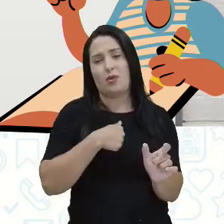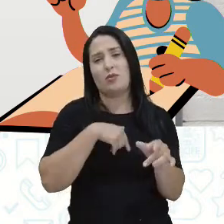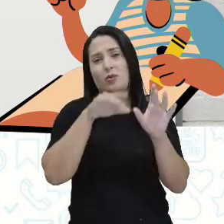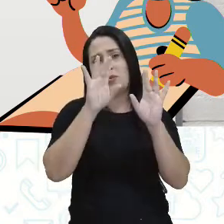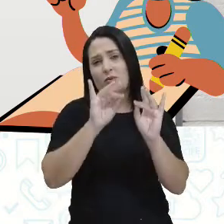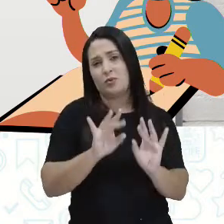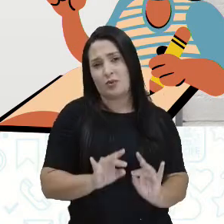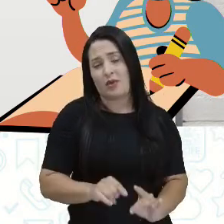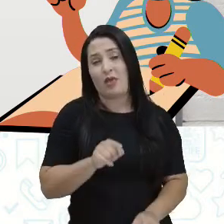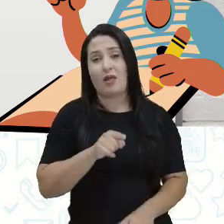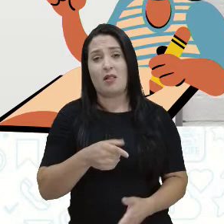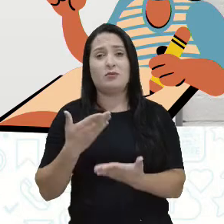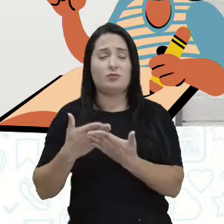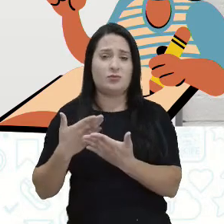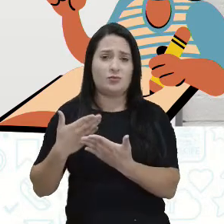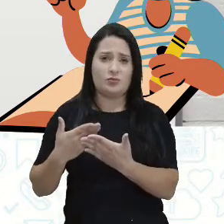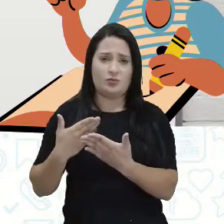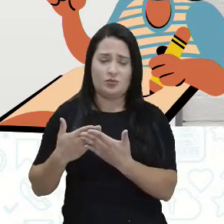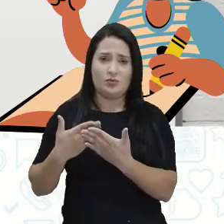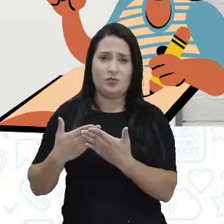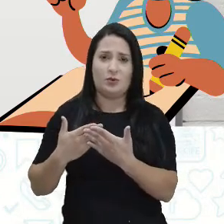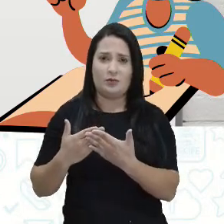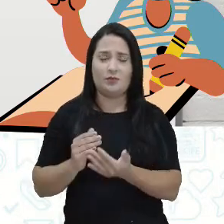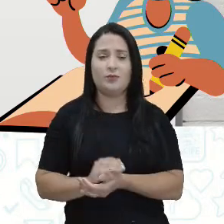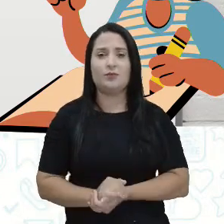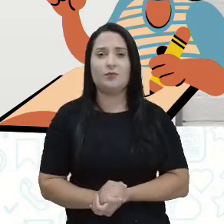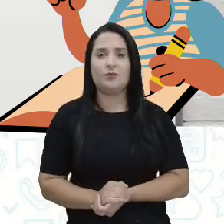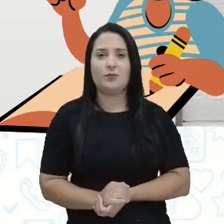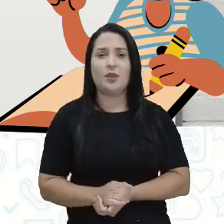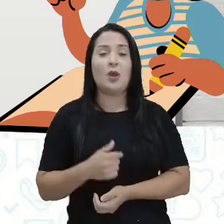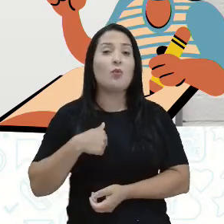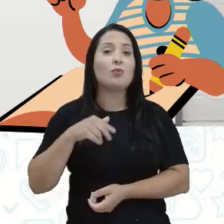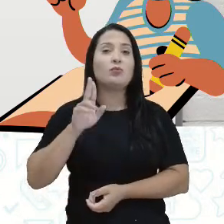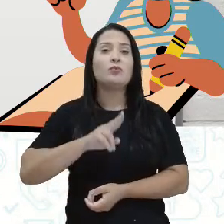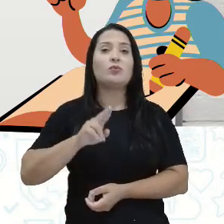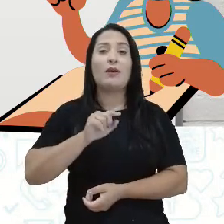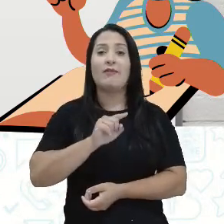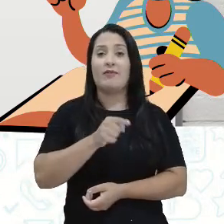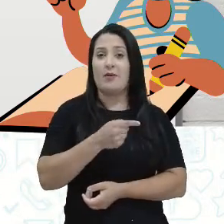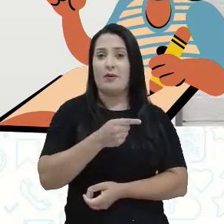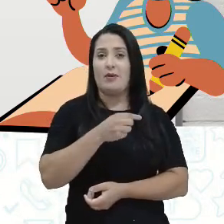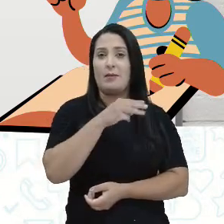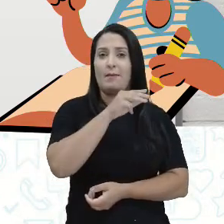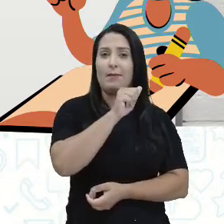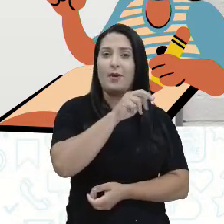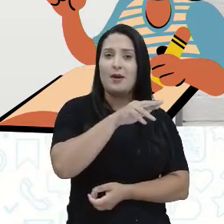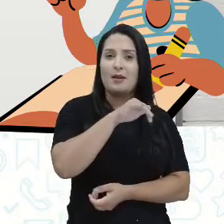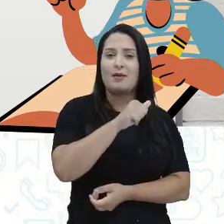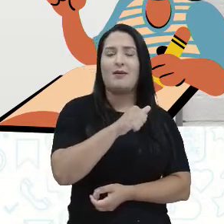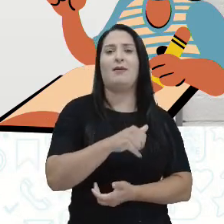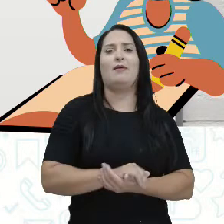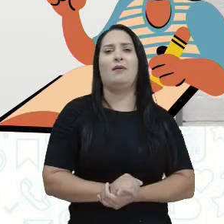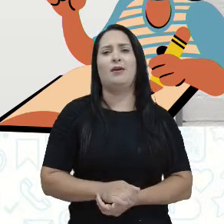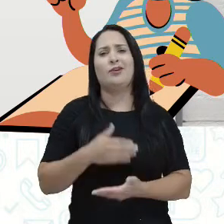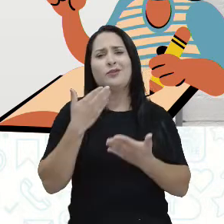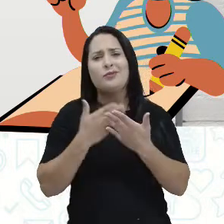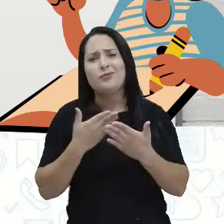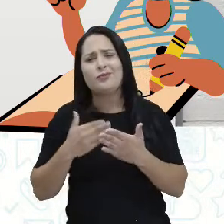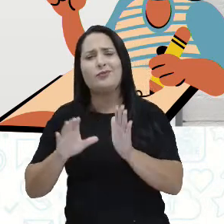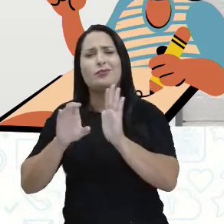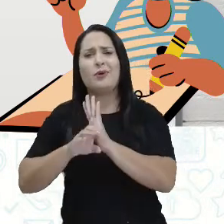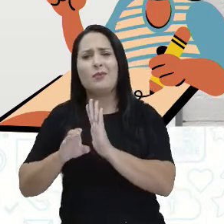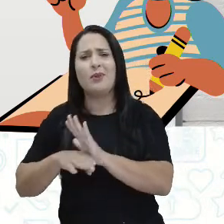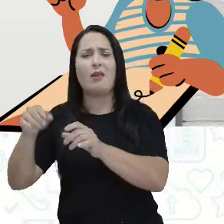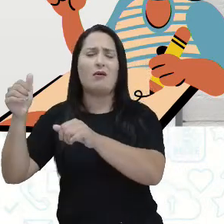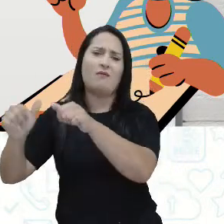descrevendo que ela estuda, eu estou dizendo que ela estuda. Quando eu uso a vírgula, eu digo Maria Estuda todos os capítulos para